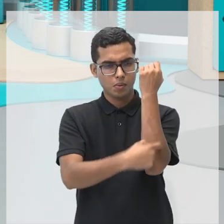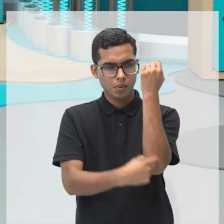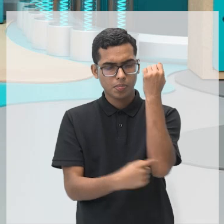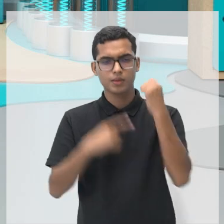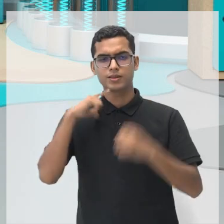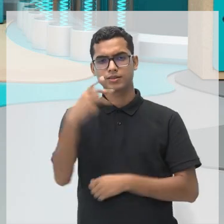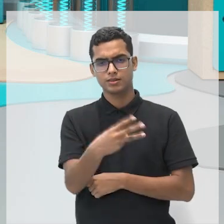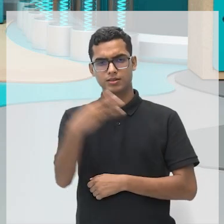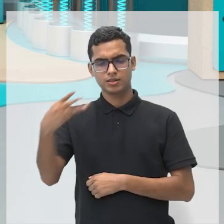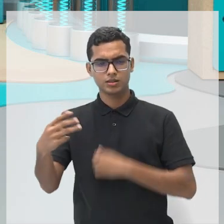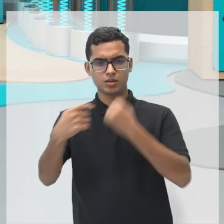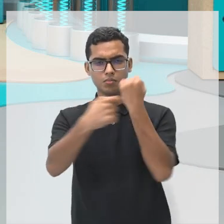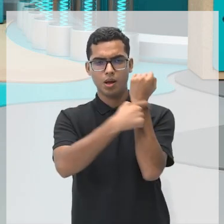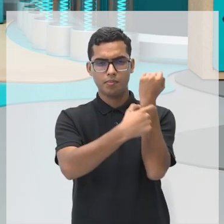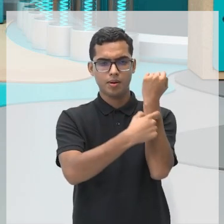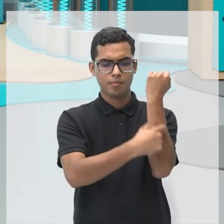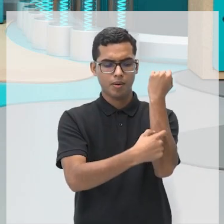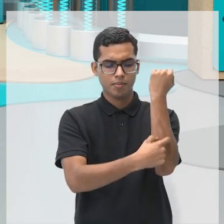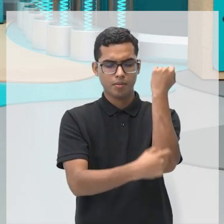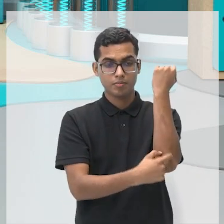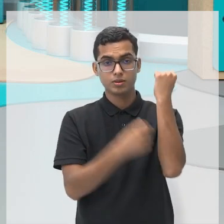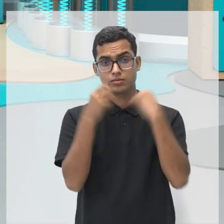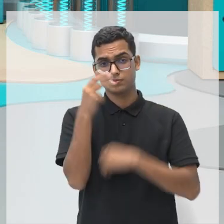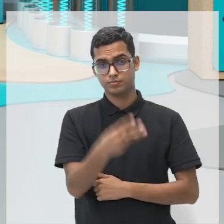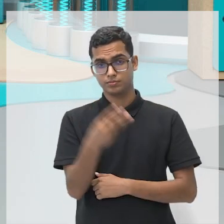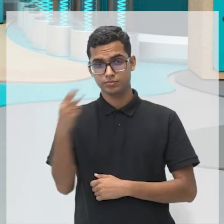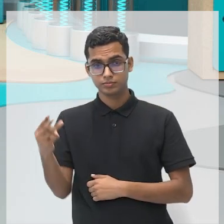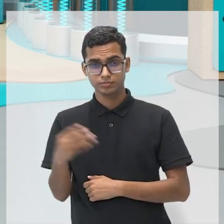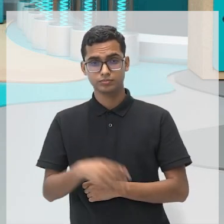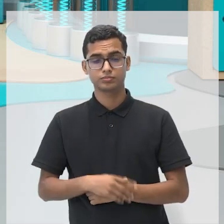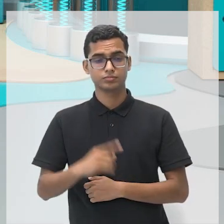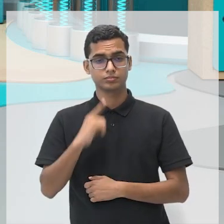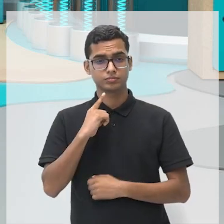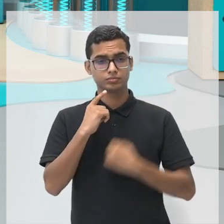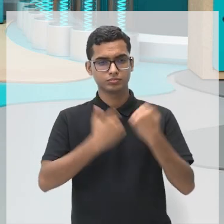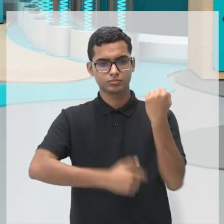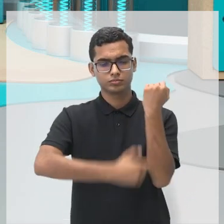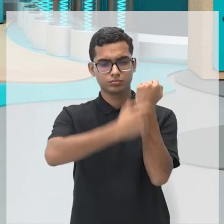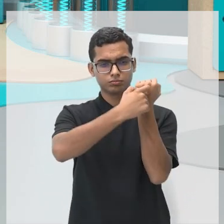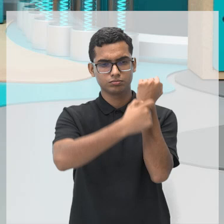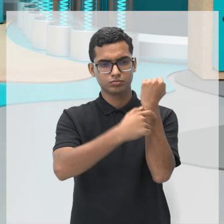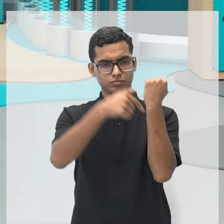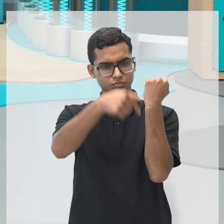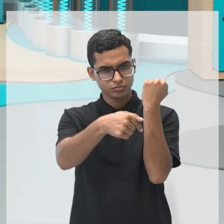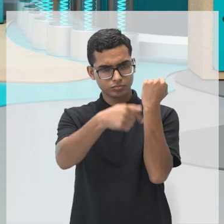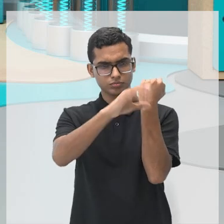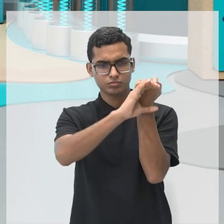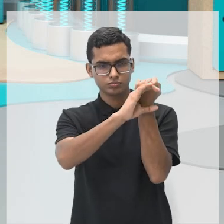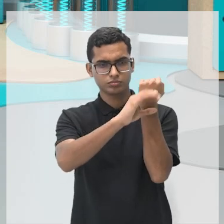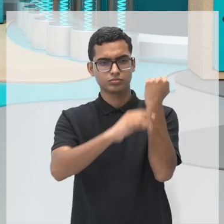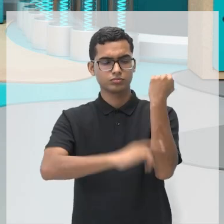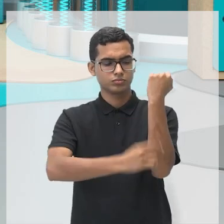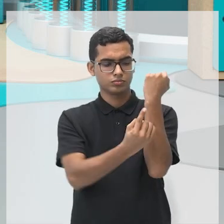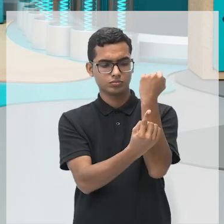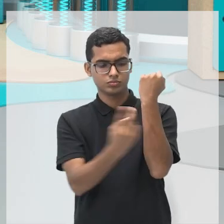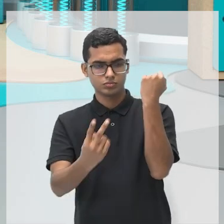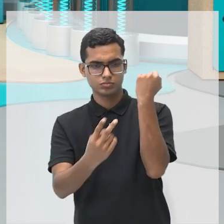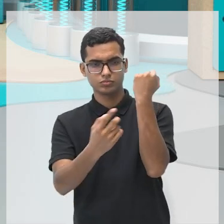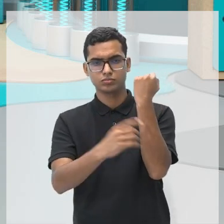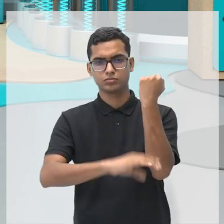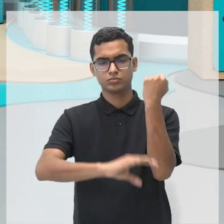áreas superiores. E aí, para a gente saber, olha só, são 7 vértebras cervicais, 12 vértebras